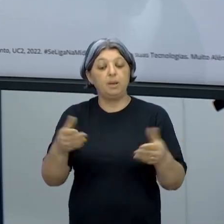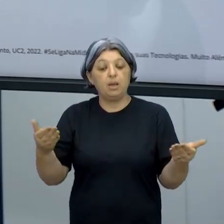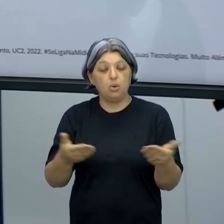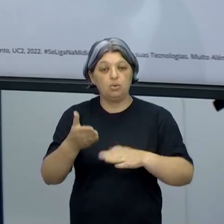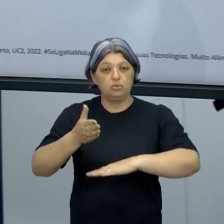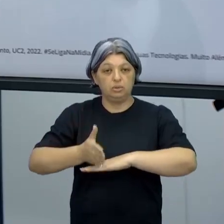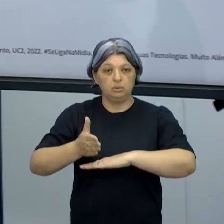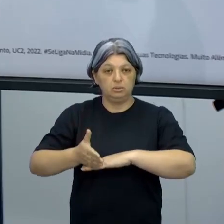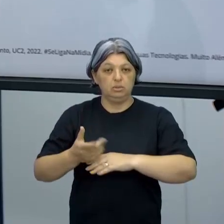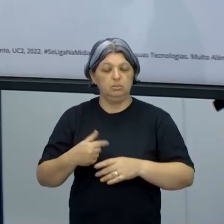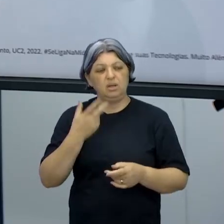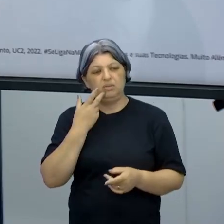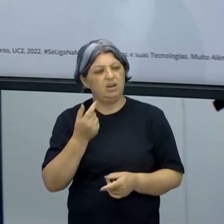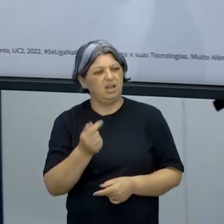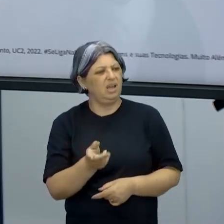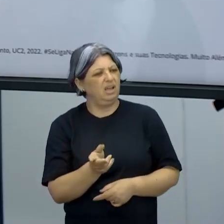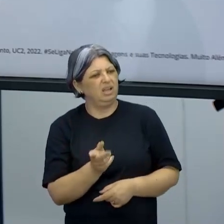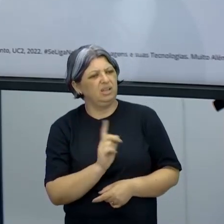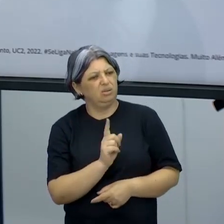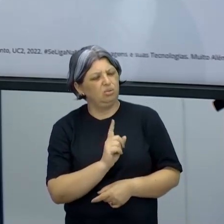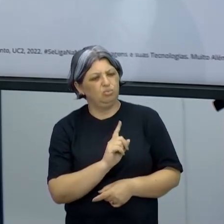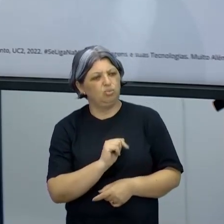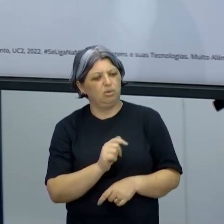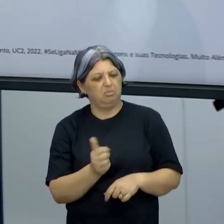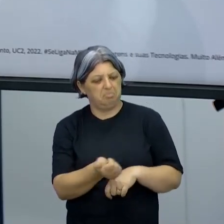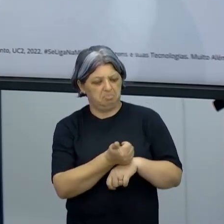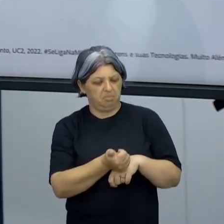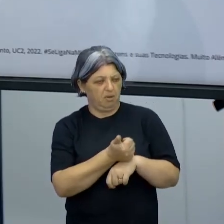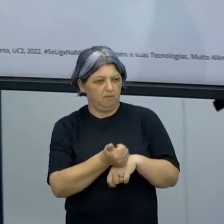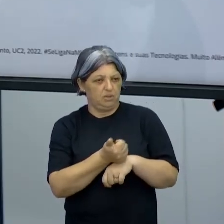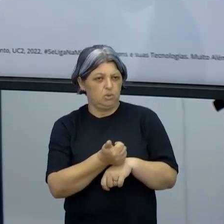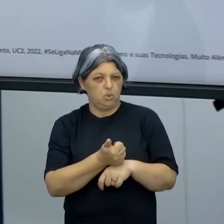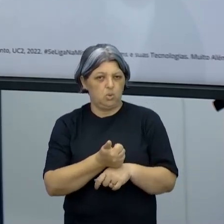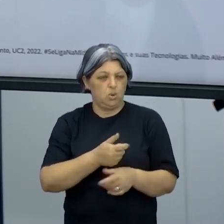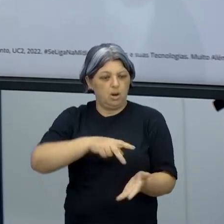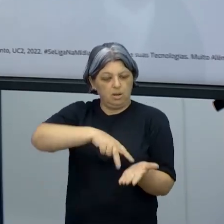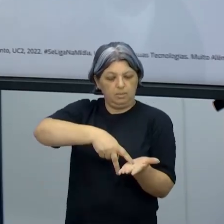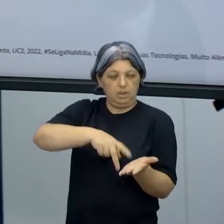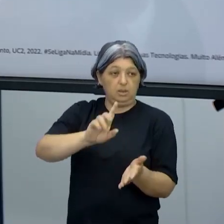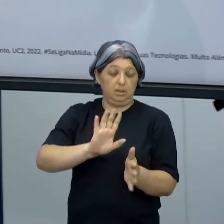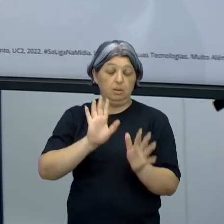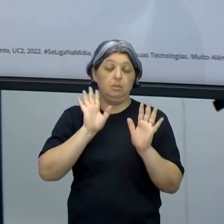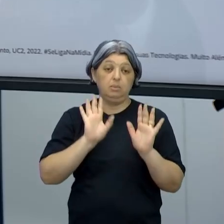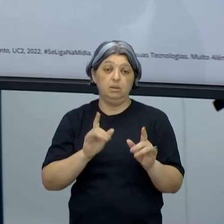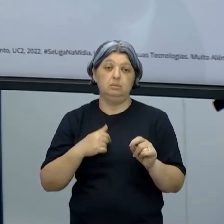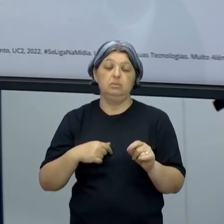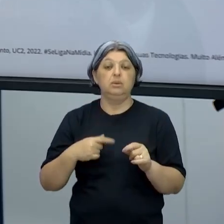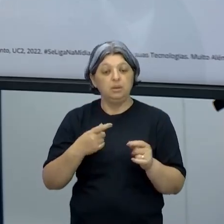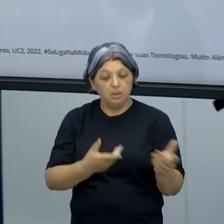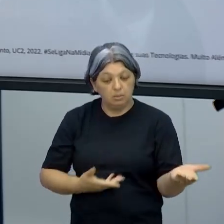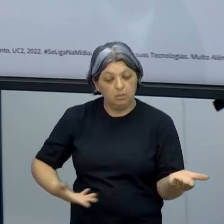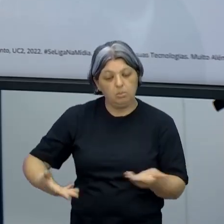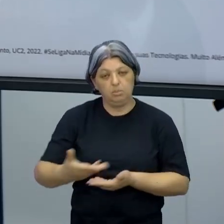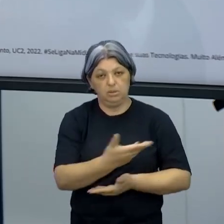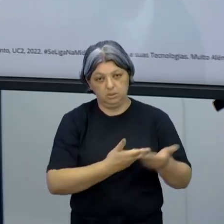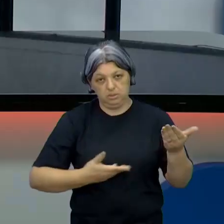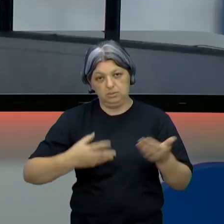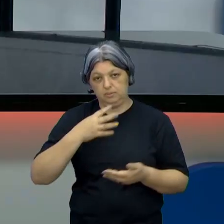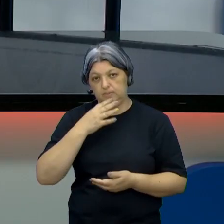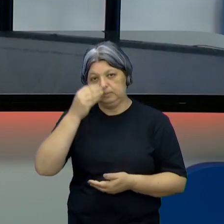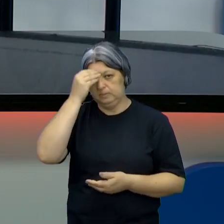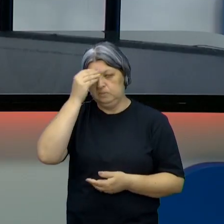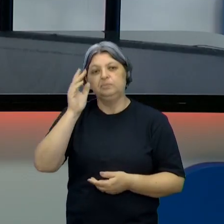o estudante, eu não sou bailarina, não sou dançarino, professor, mas a gente compartilha todo esse conhecimento.